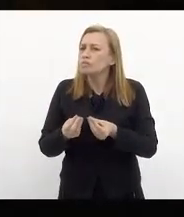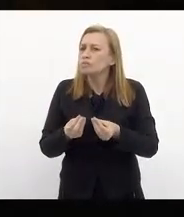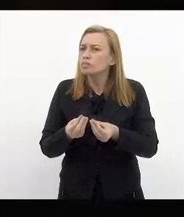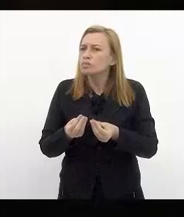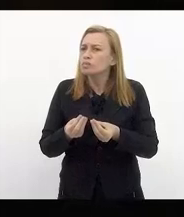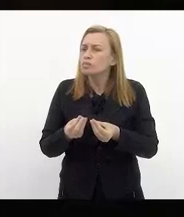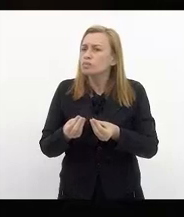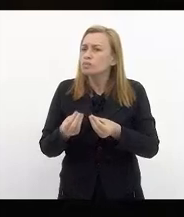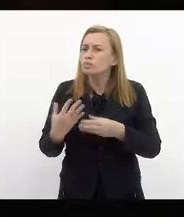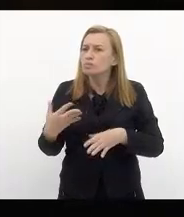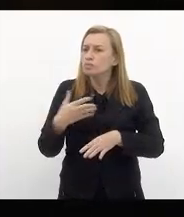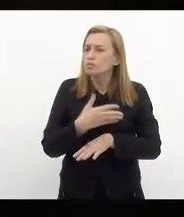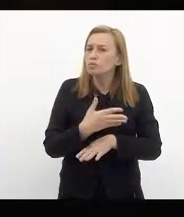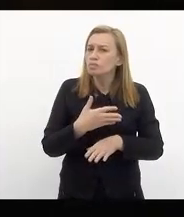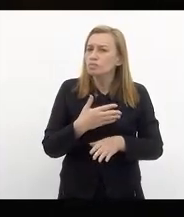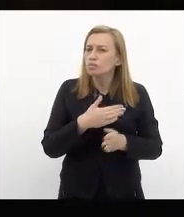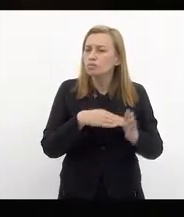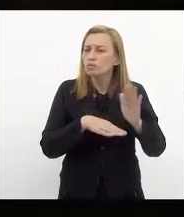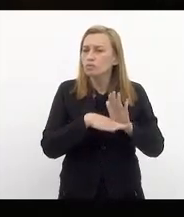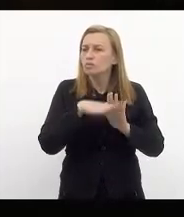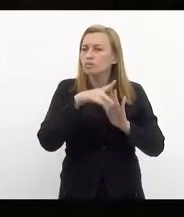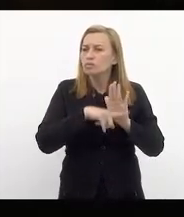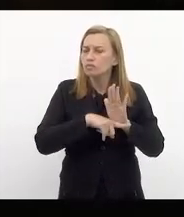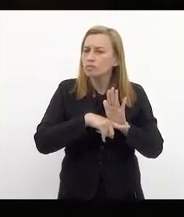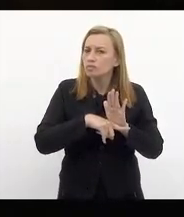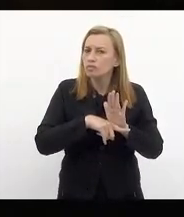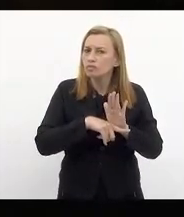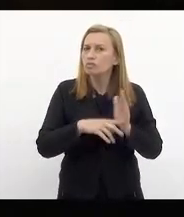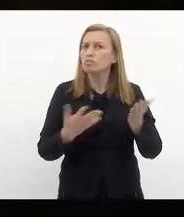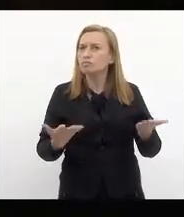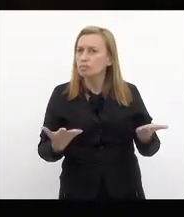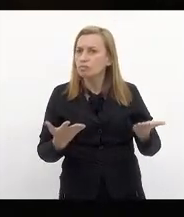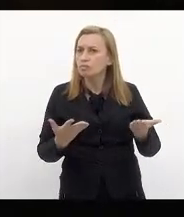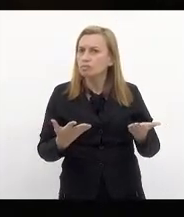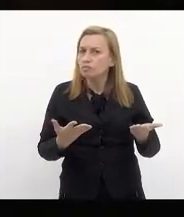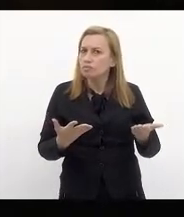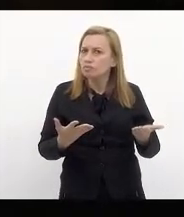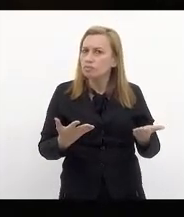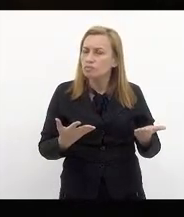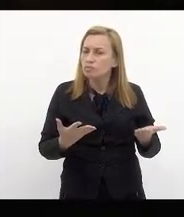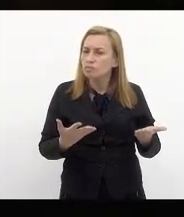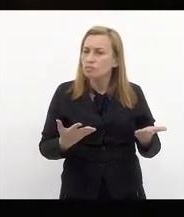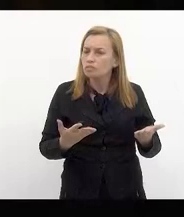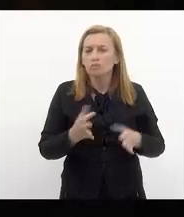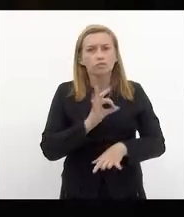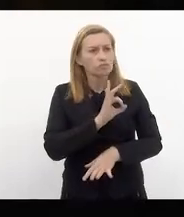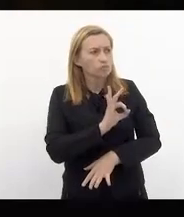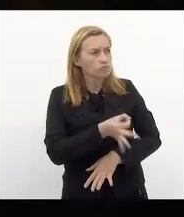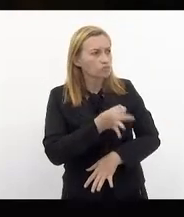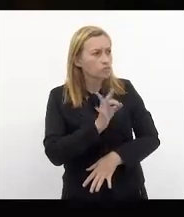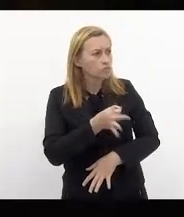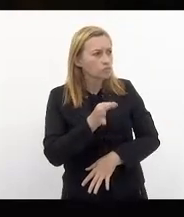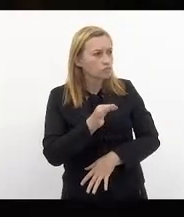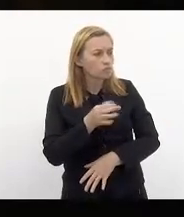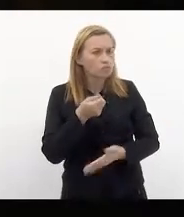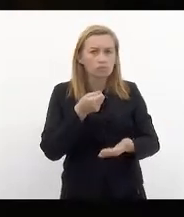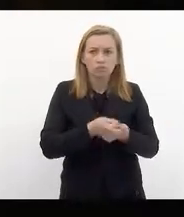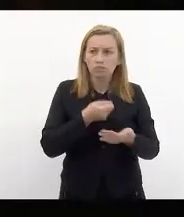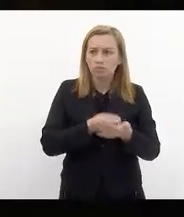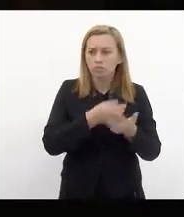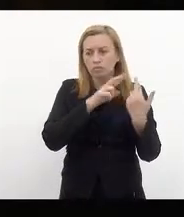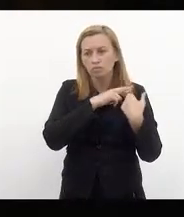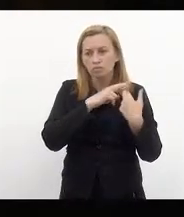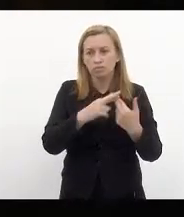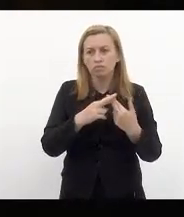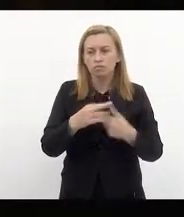veio parar nesse nível de situação, a gente está, evidentemente, cobrando